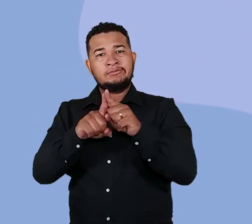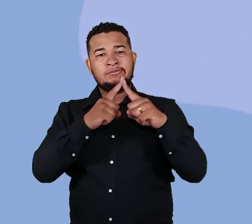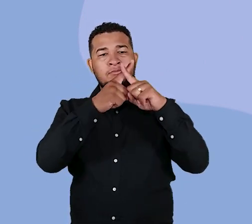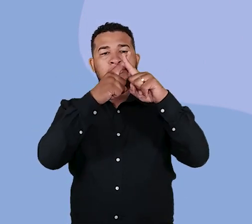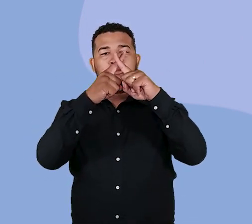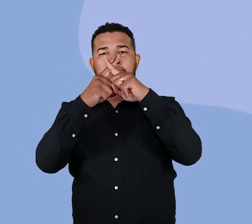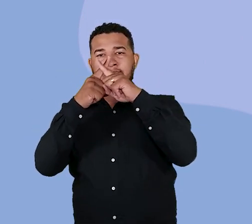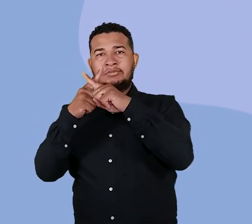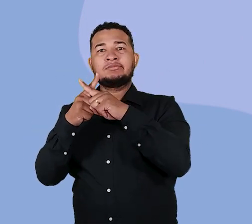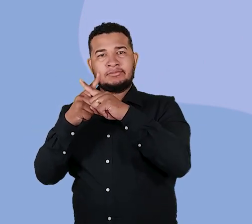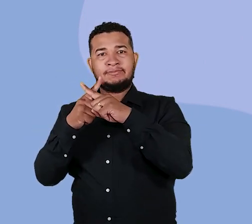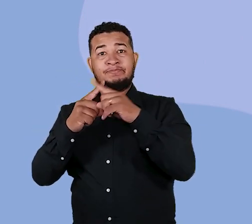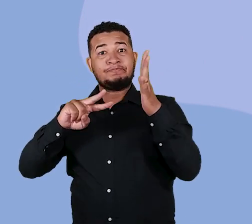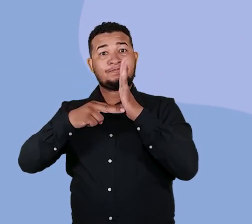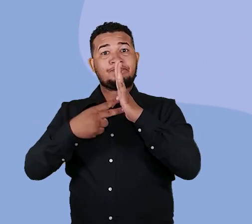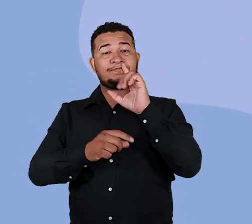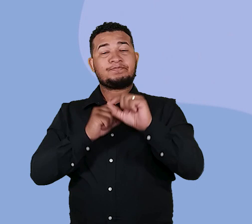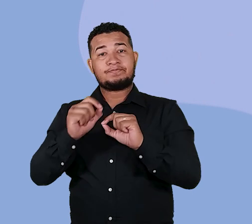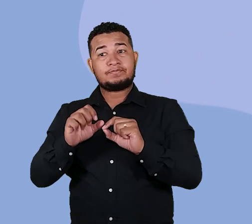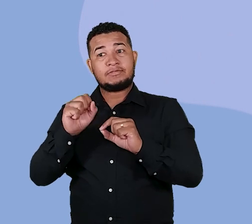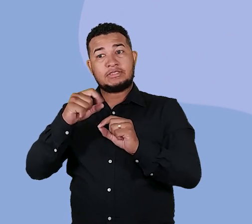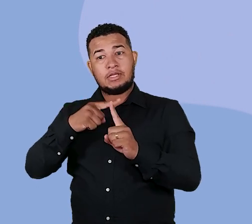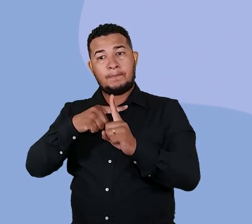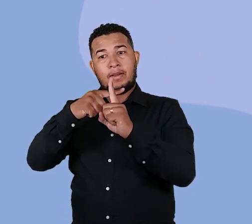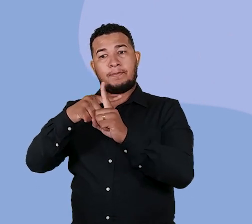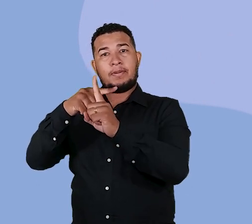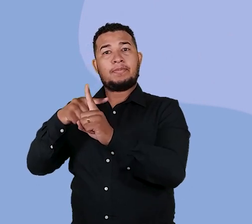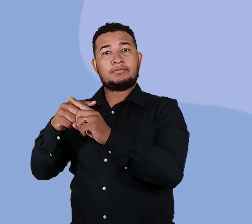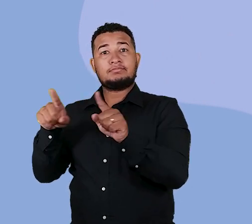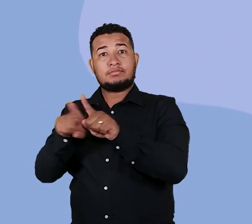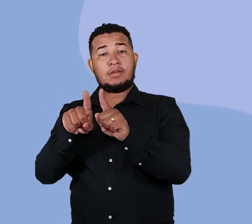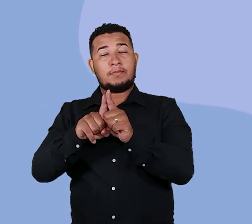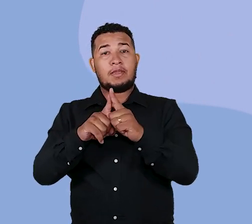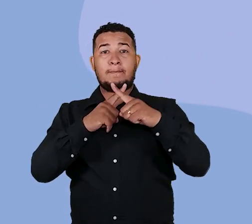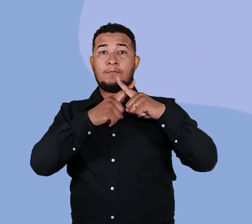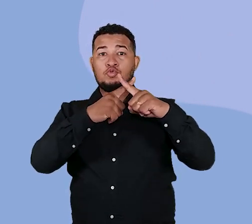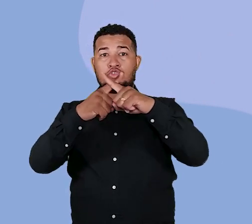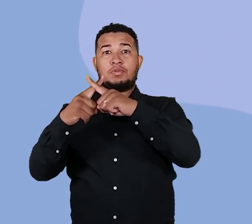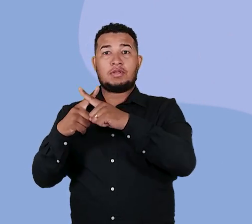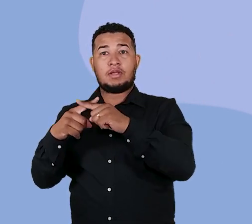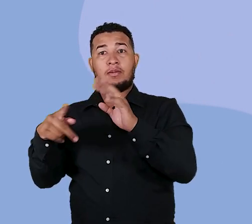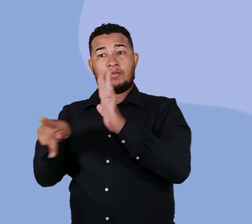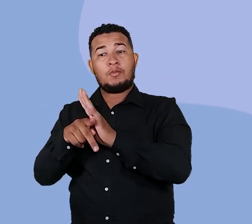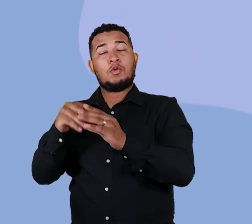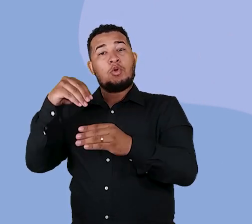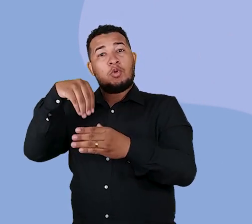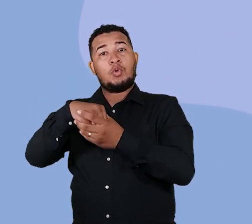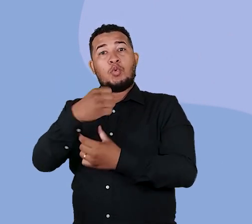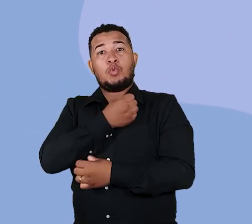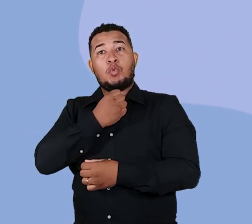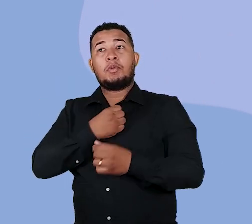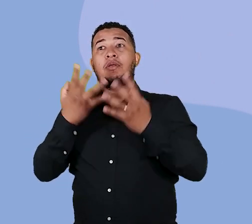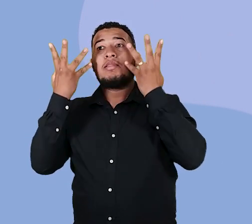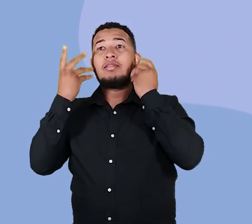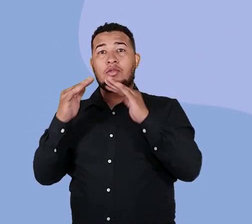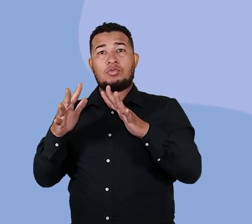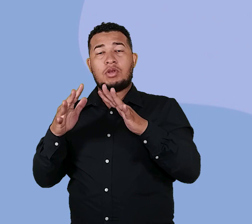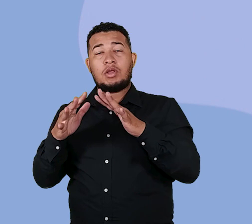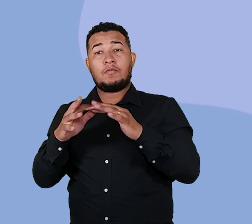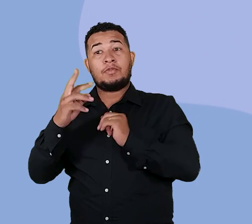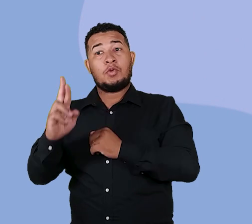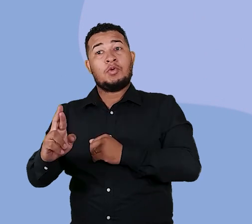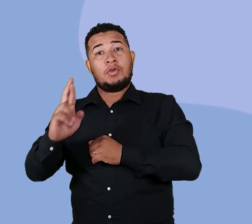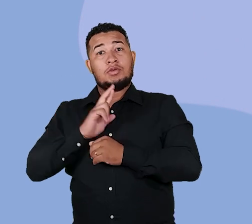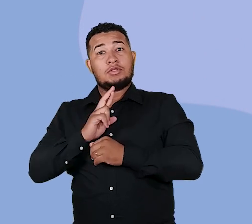dizer isso aí? Quer dizer que, ao somar e multiplicar números naturais, o resultado